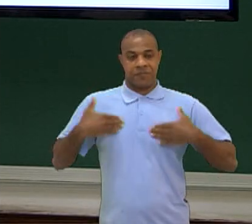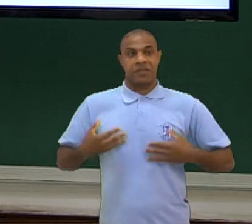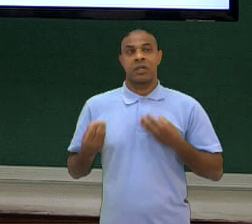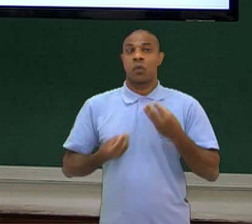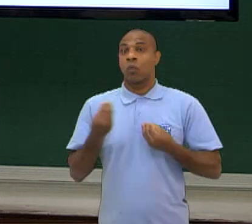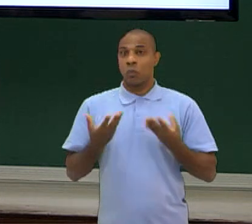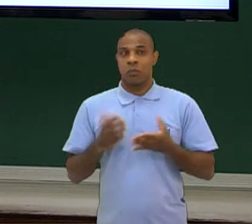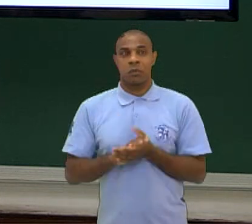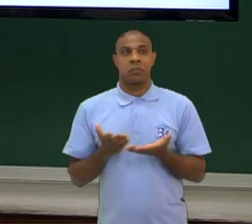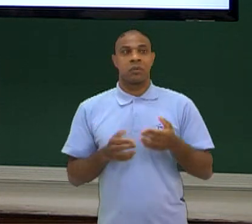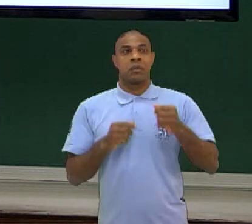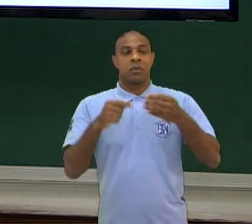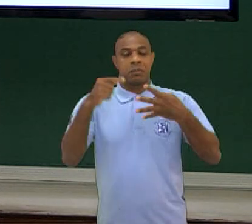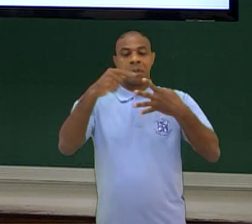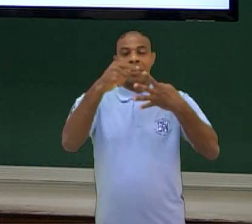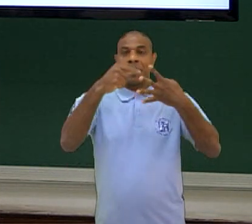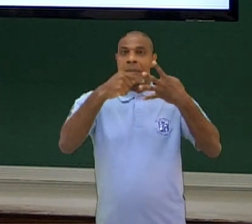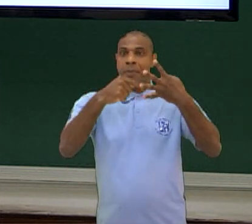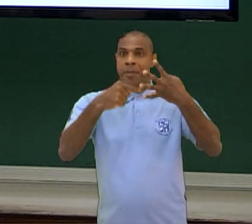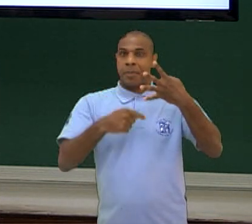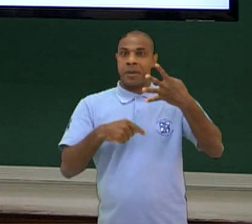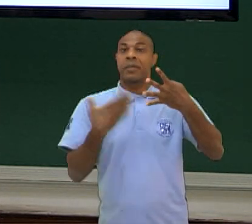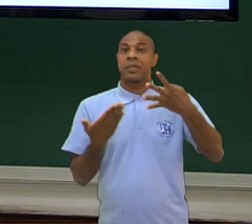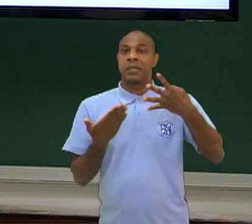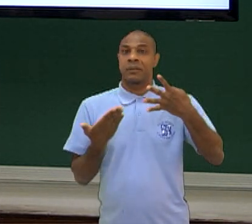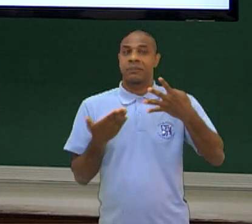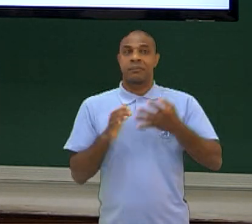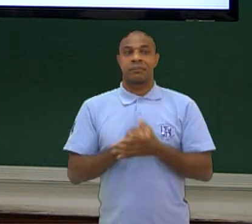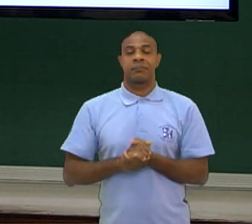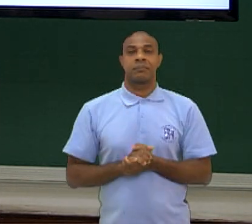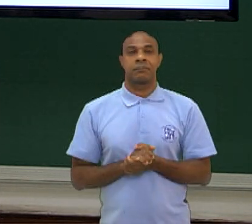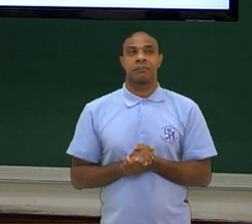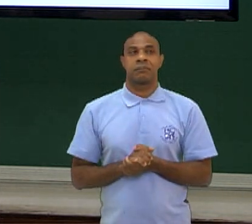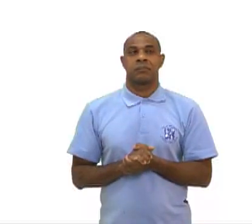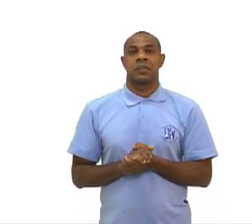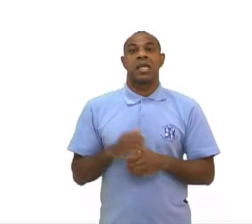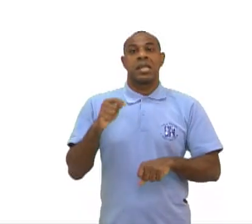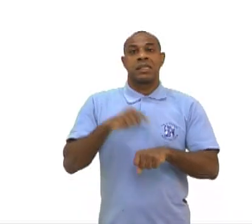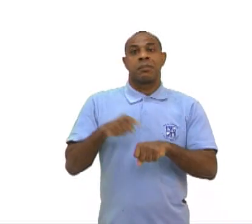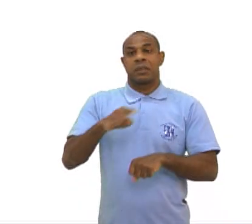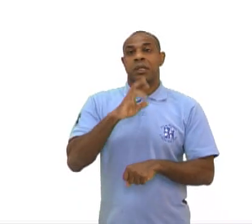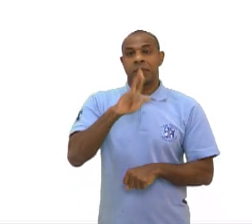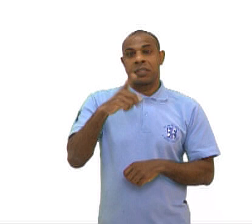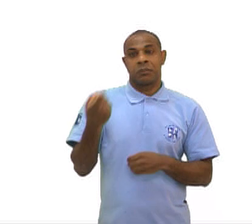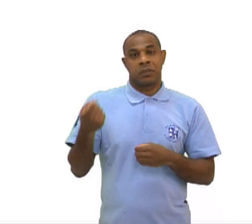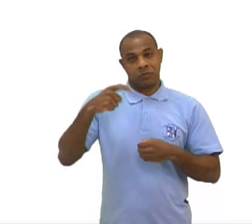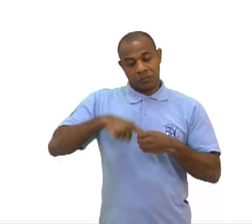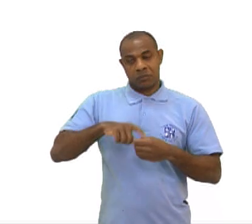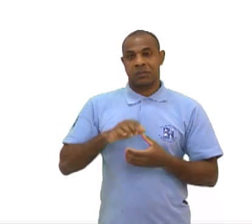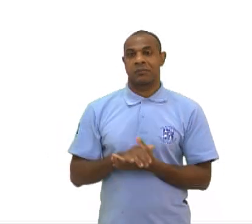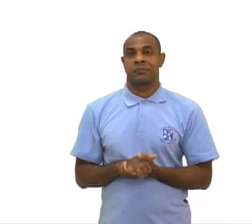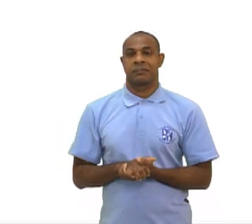Max Weber. C, Émile Durkheim. Ou D, Augusto Comte. Tempo lá para vocês responderem.